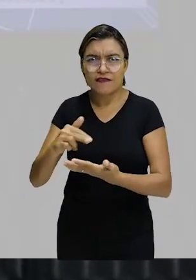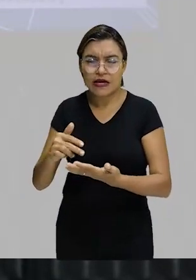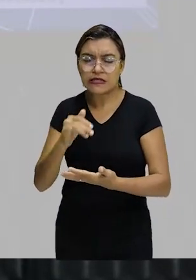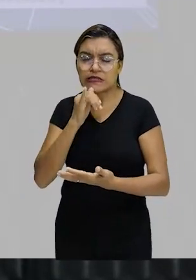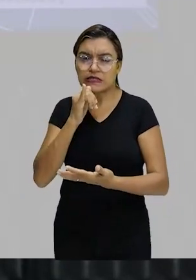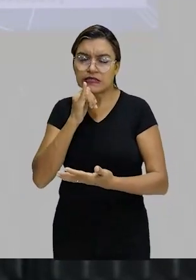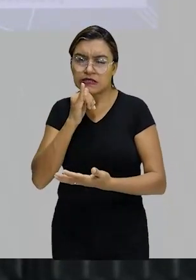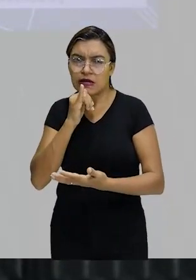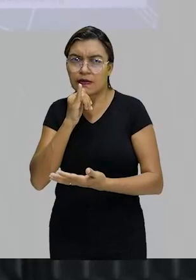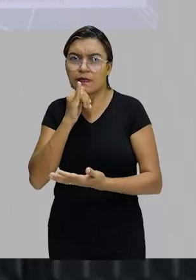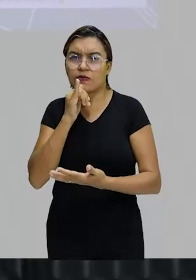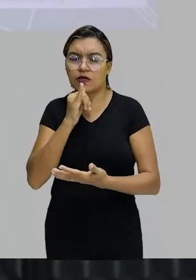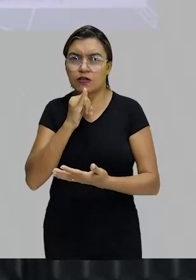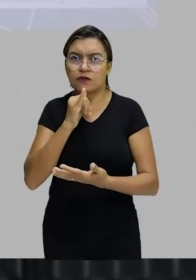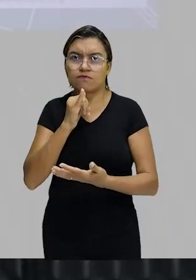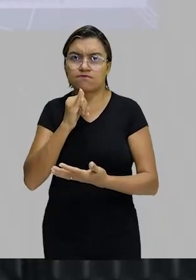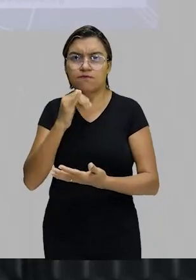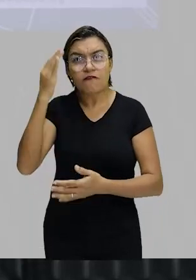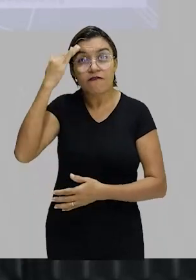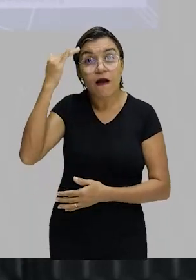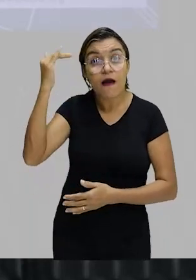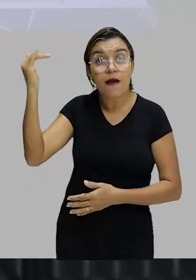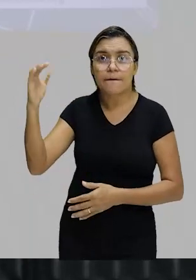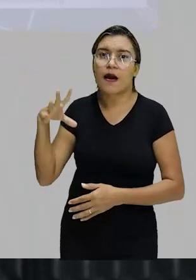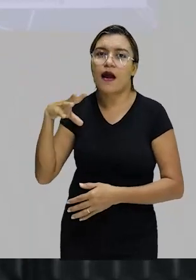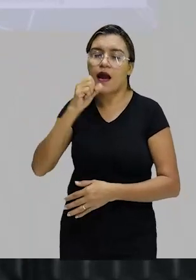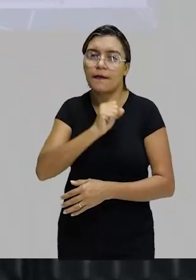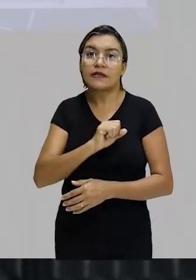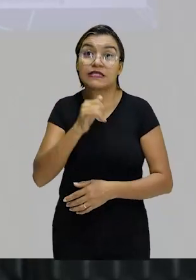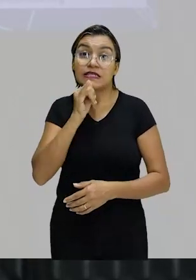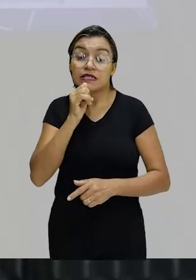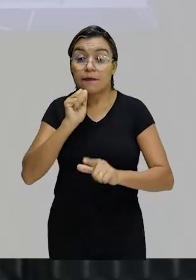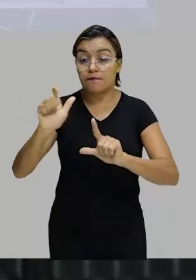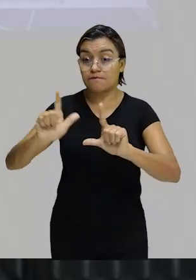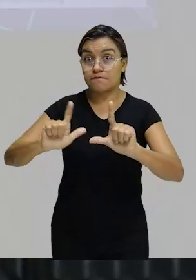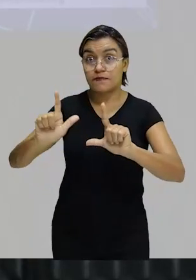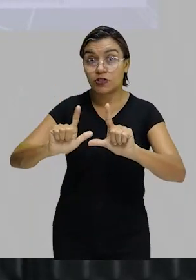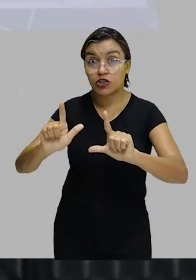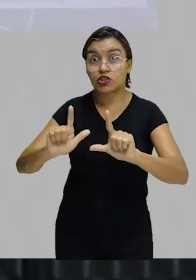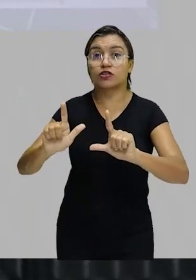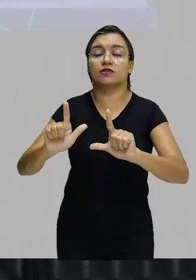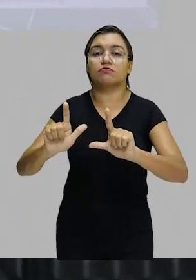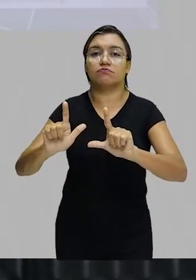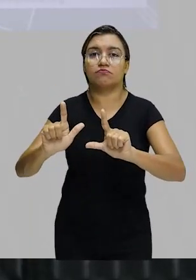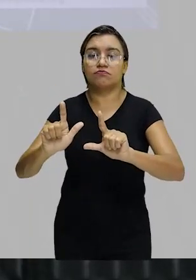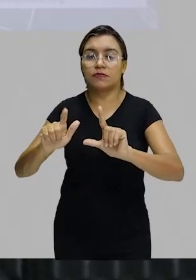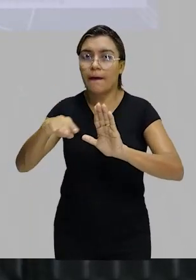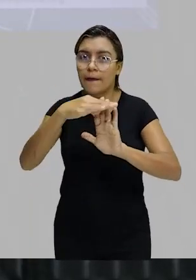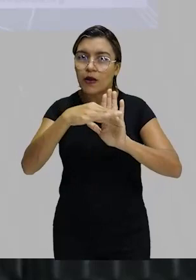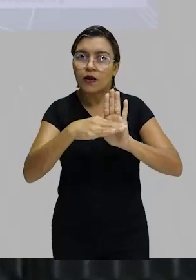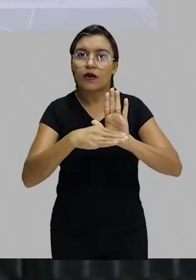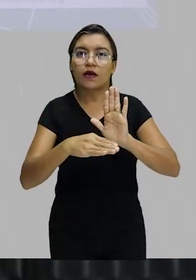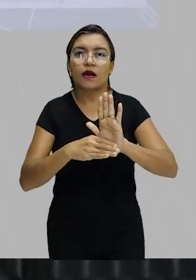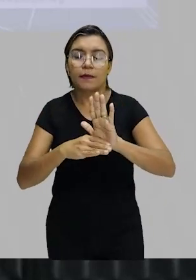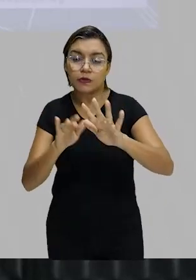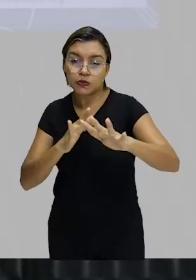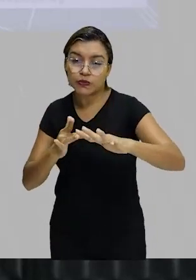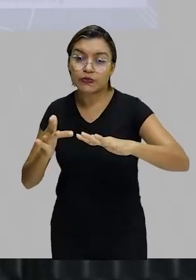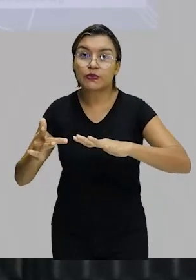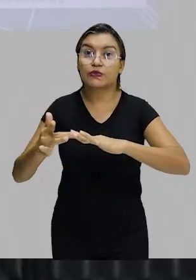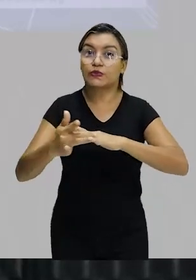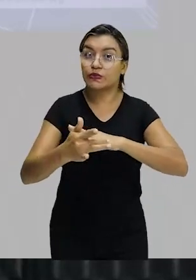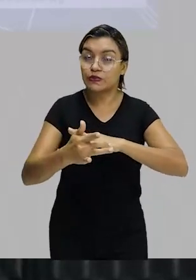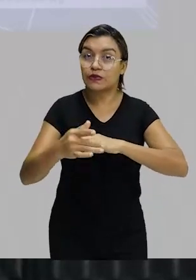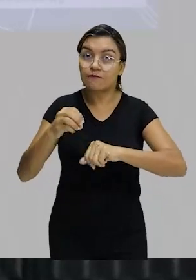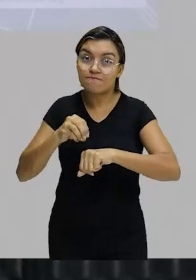que isso acontece? Mídias sociais, programas de TV, plataformas digitais, tudo isso vai